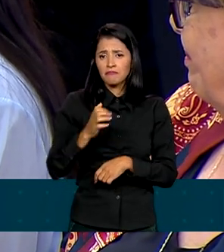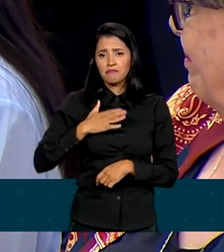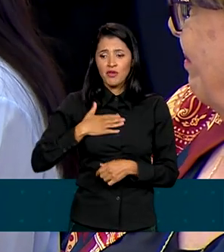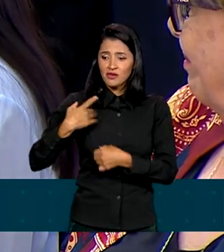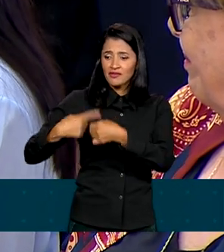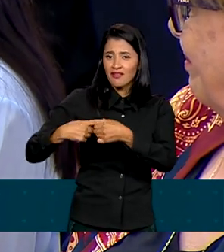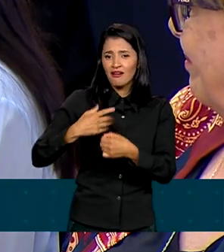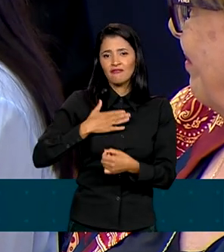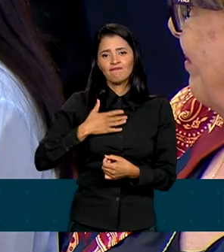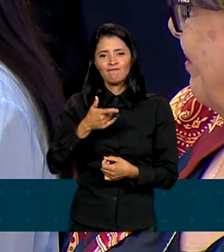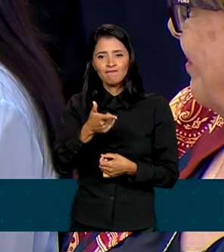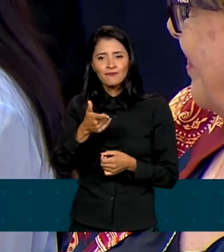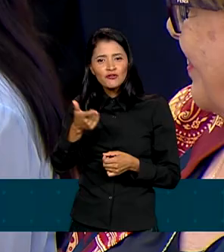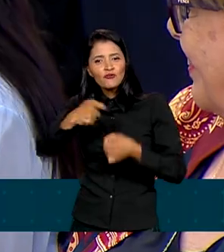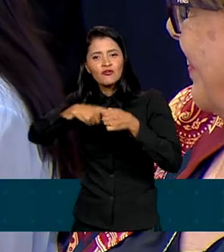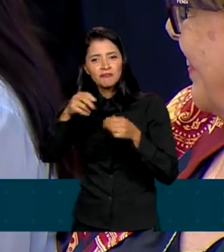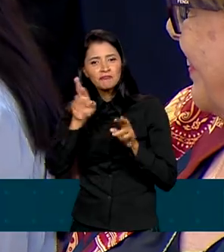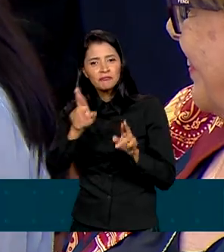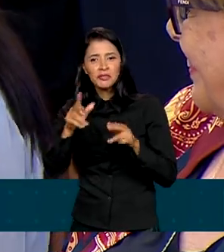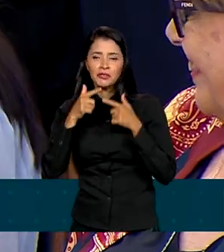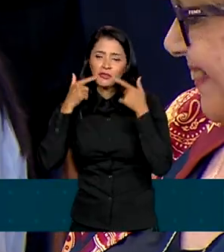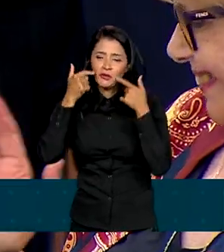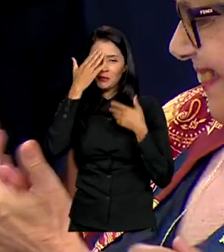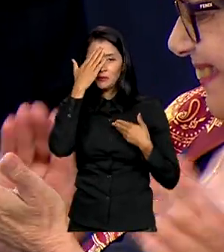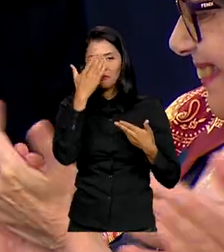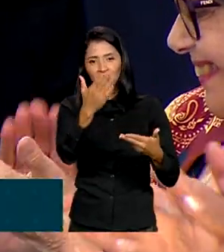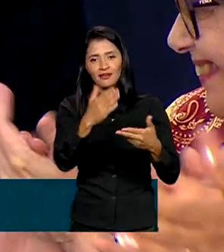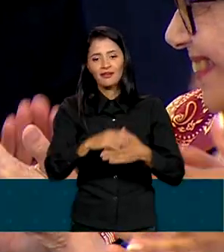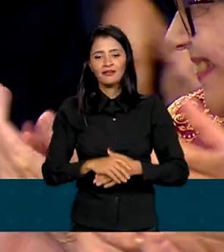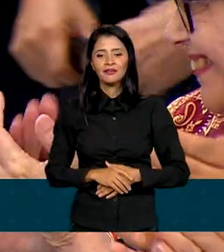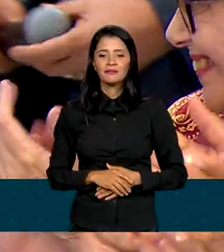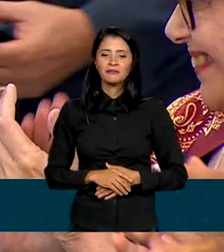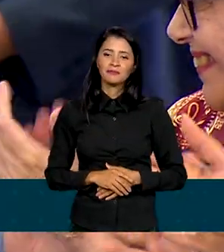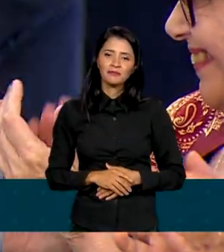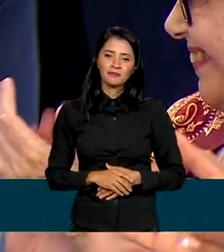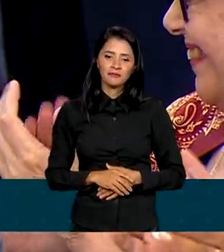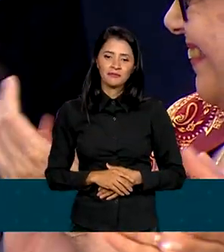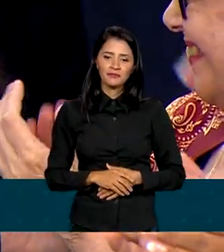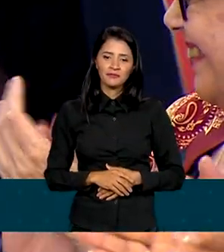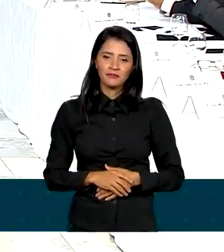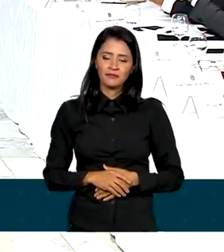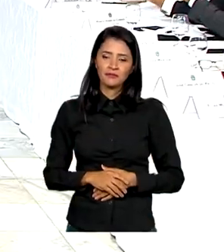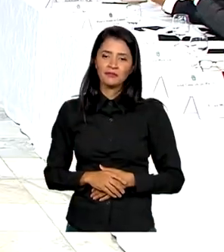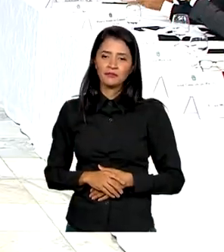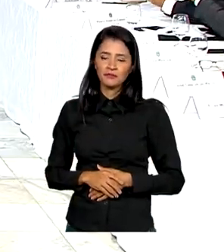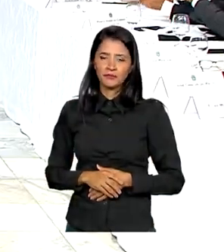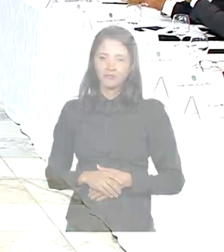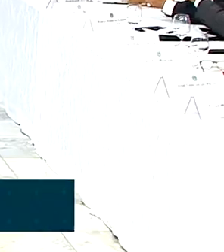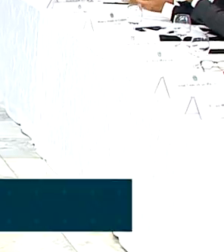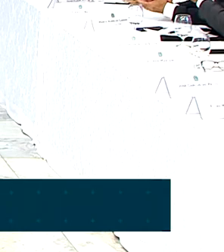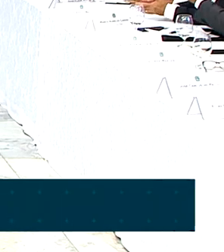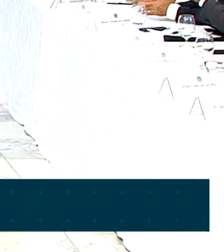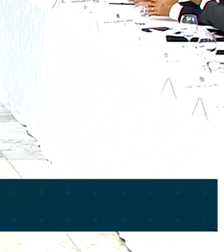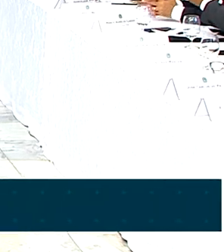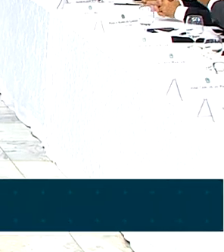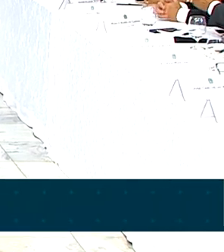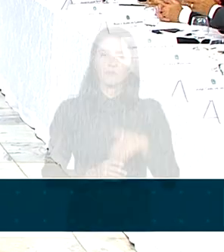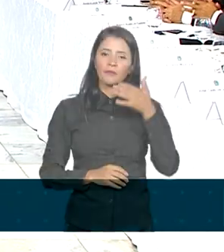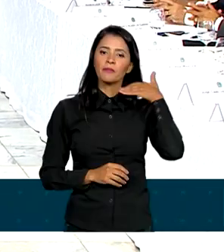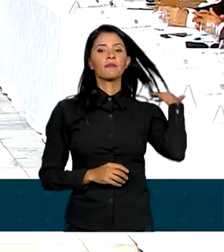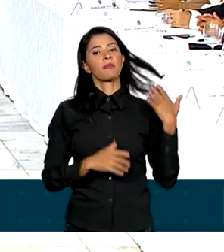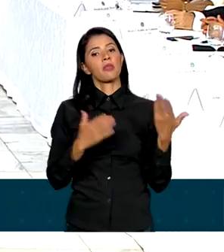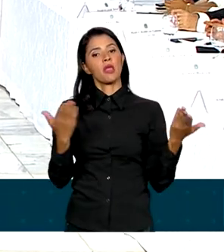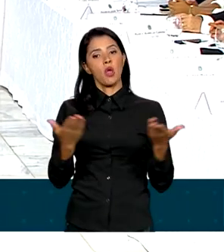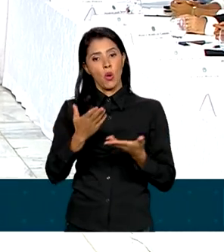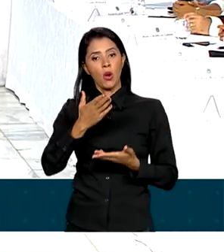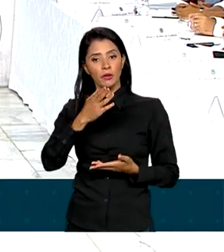voltando a ter esperança e sorrir. Muito obrigada. Muito bem. Passar a palavra agora